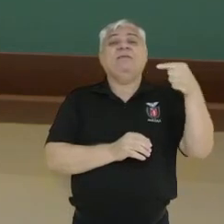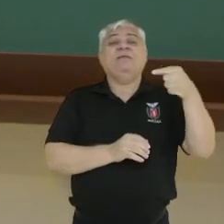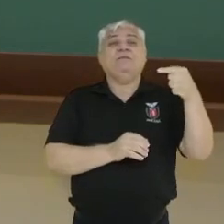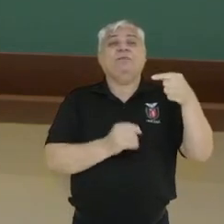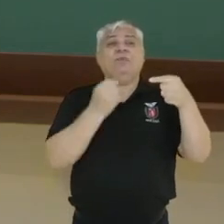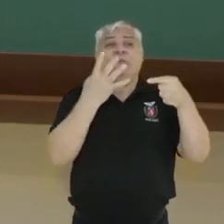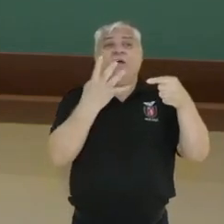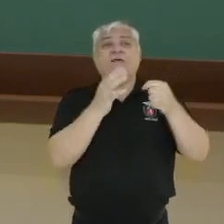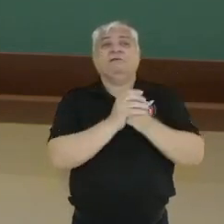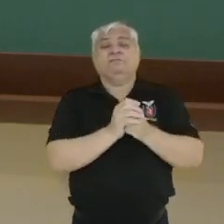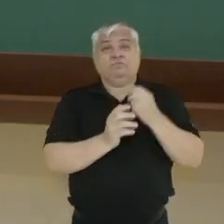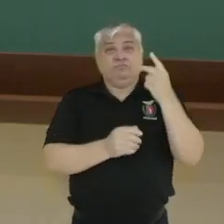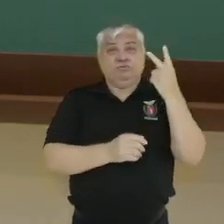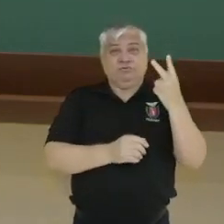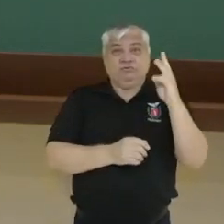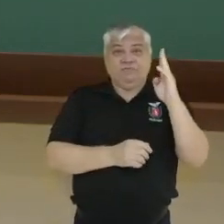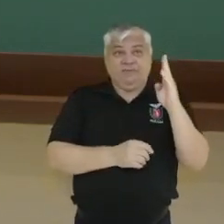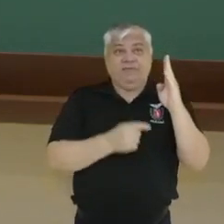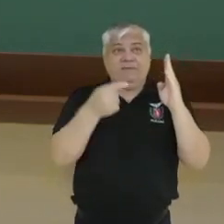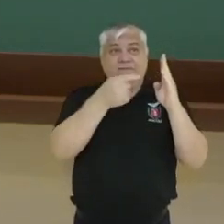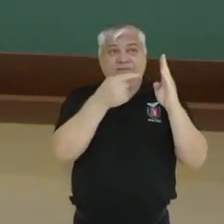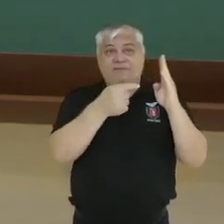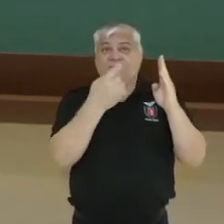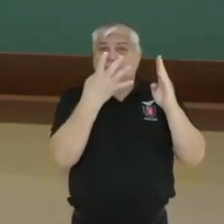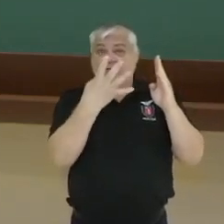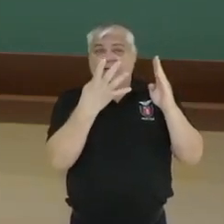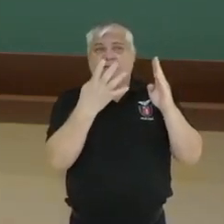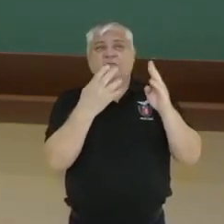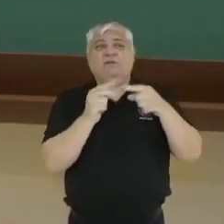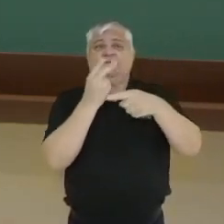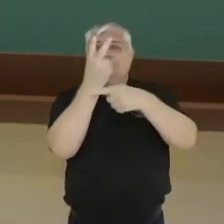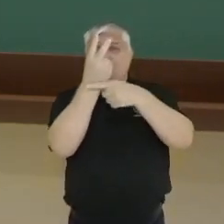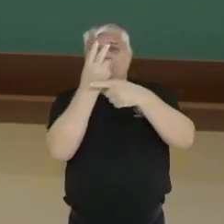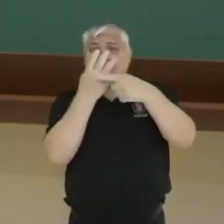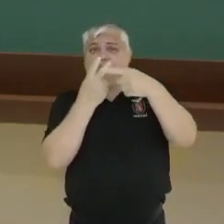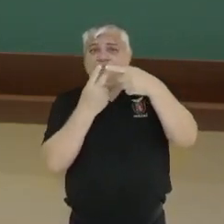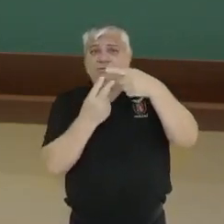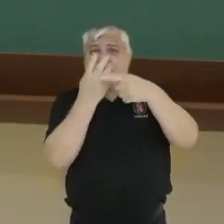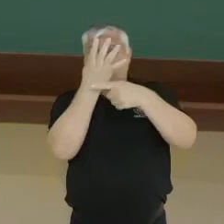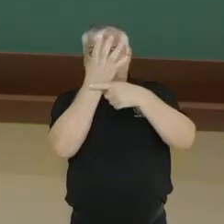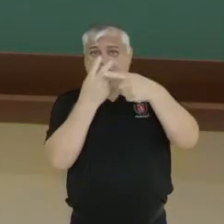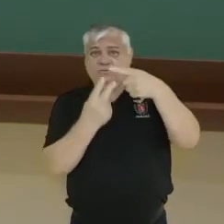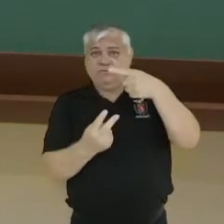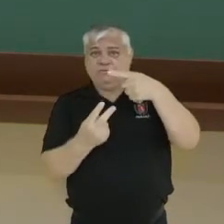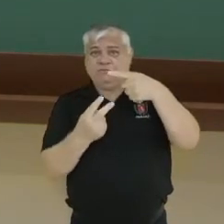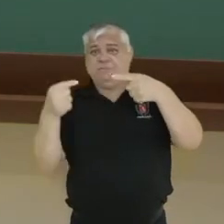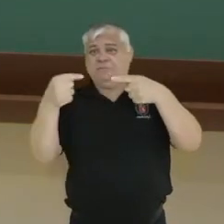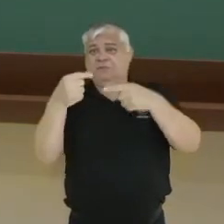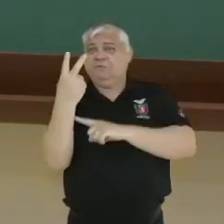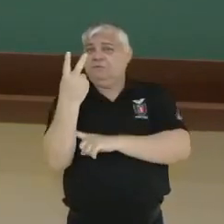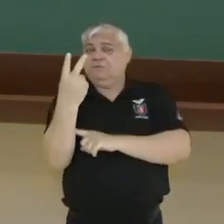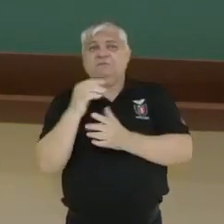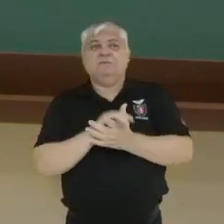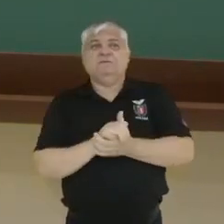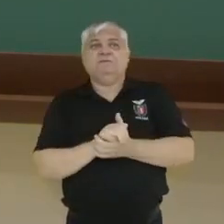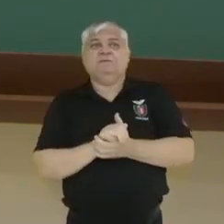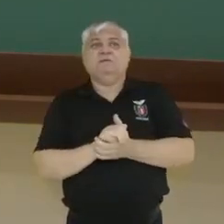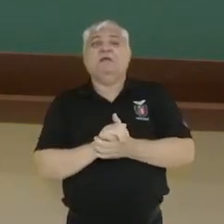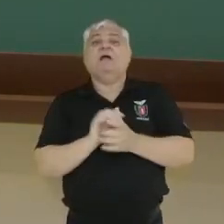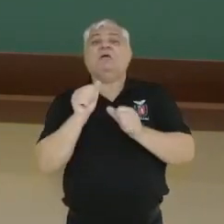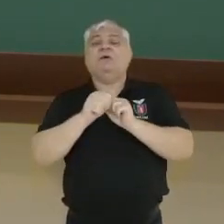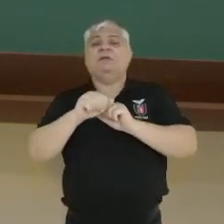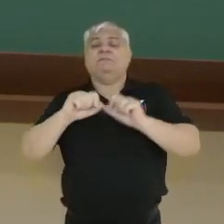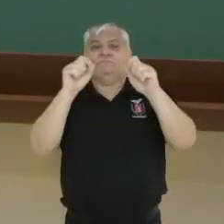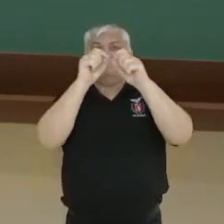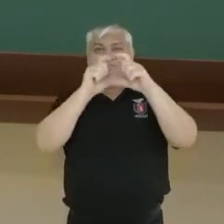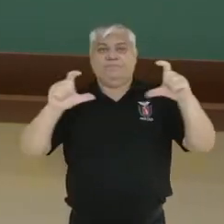4. Resolvendo o B aqui, continha básica, deu menos 2. Agora, o que eu tenho que fazer?